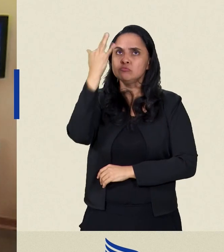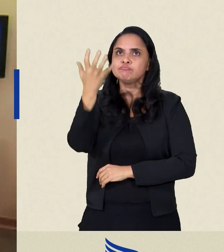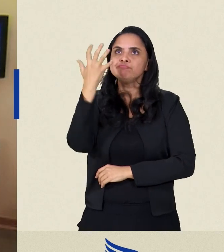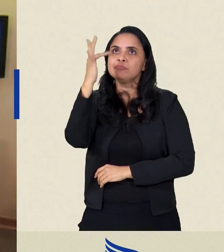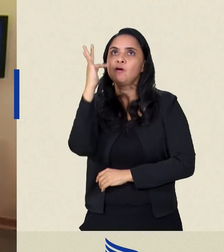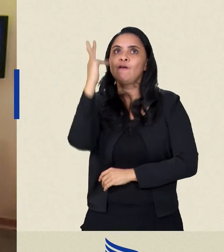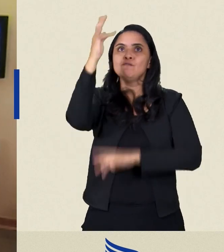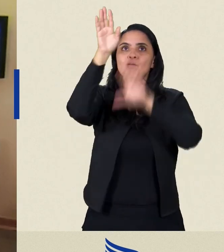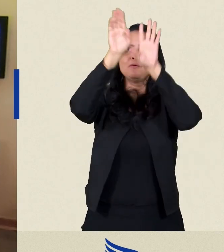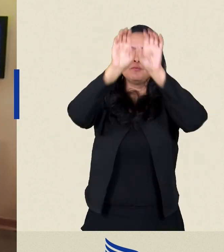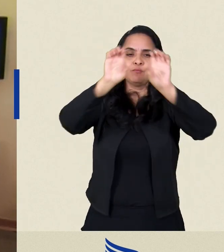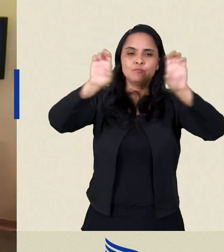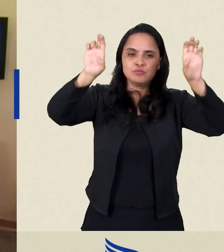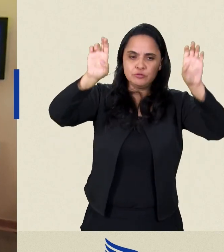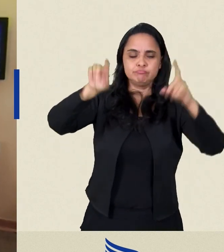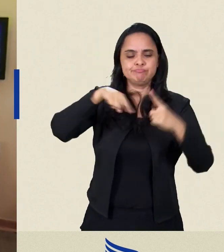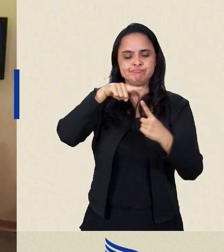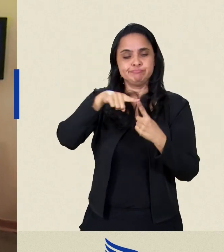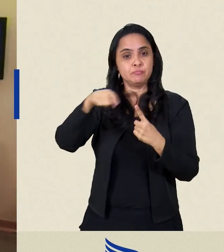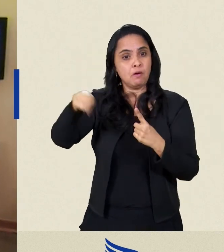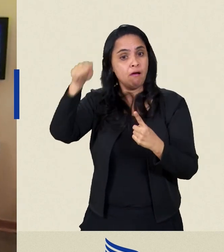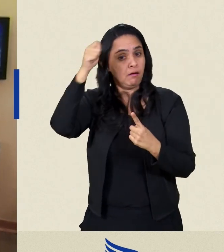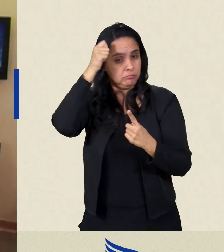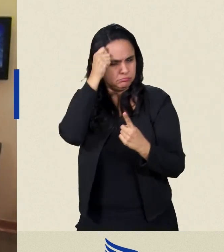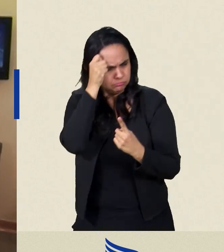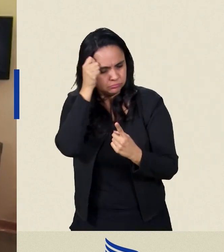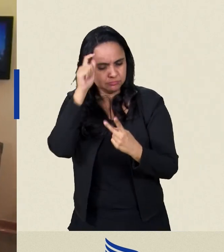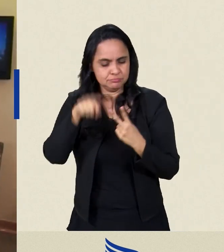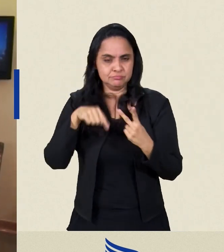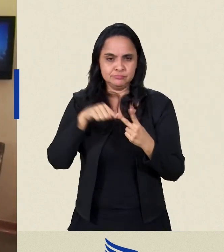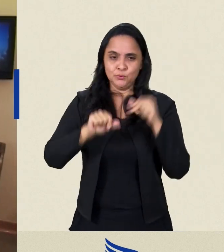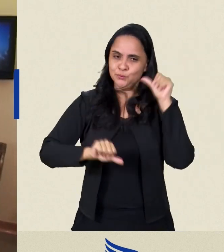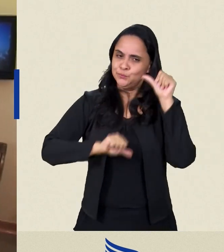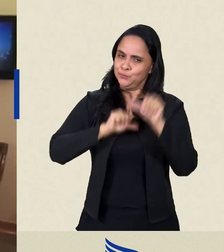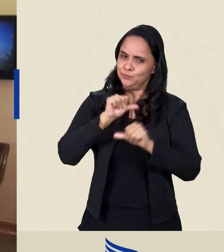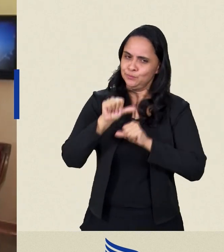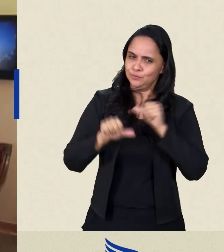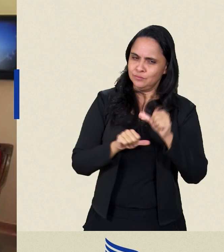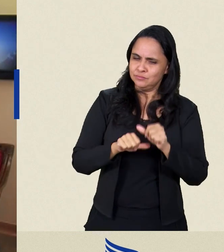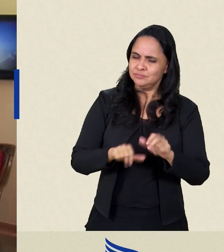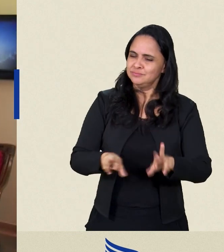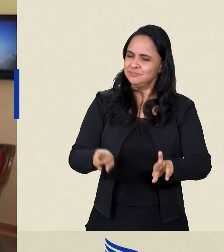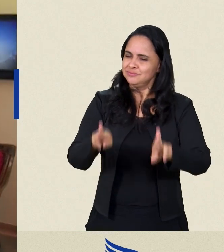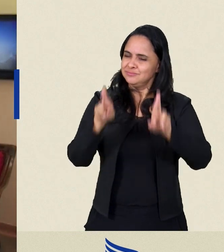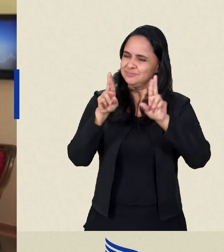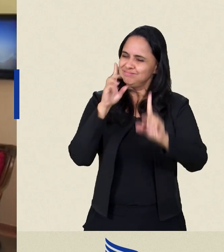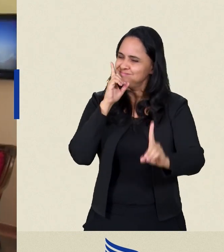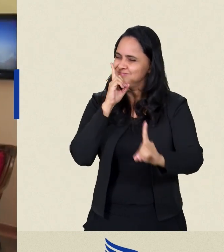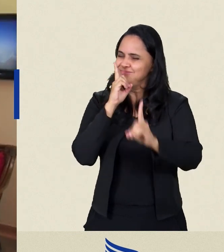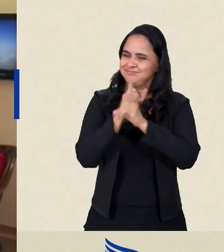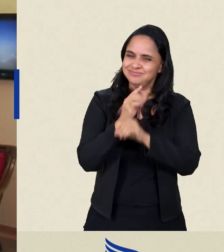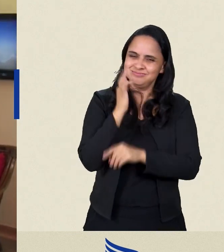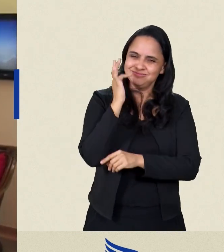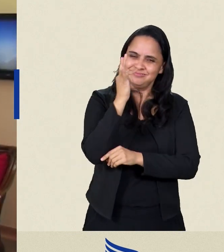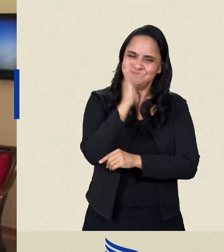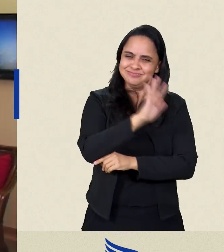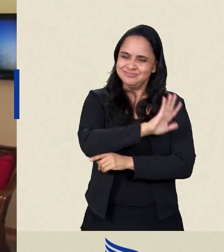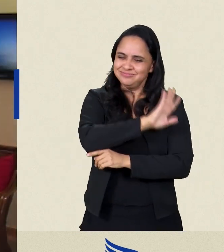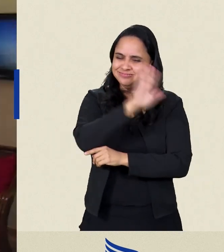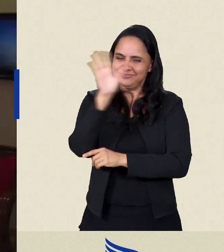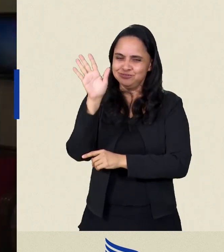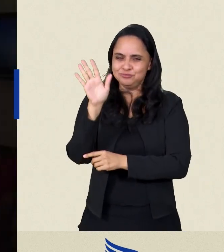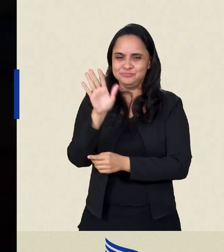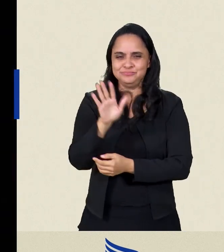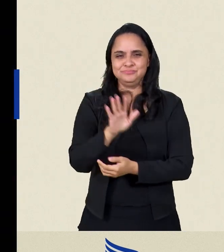Deus: arrependimento e conversão. Esperamos revê-lo em breve. Até lá.